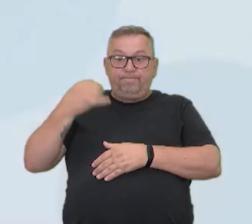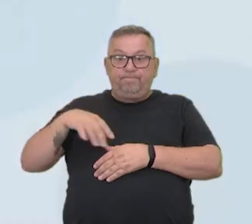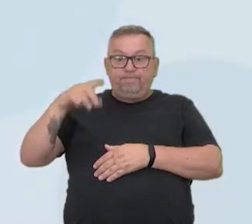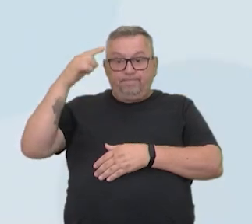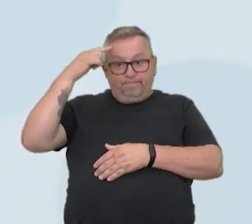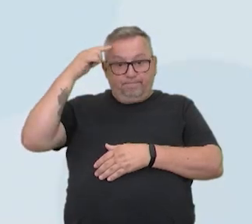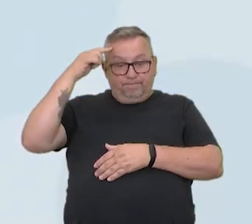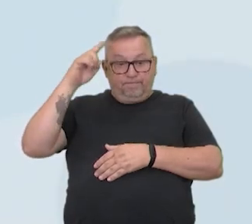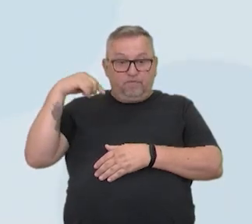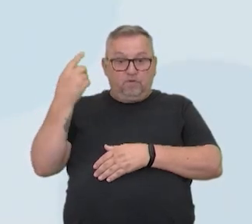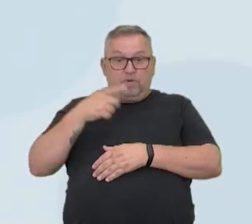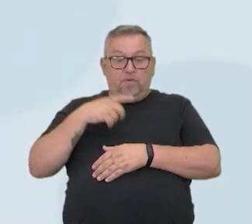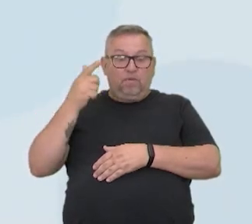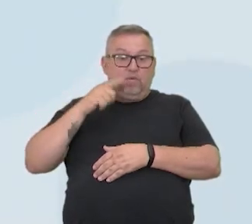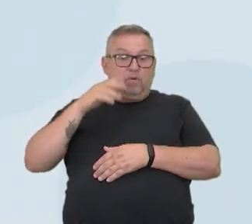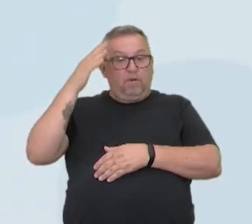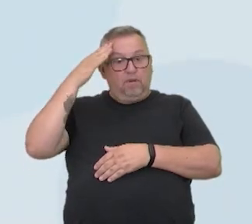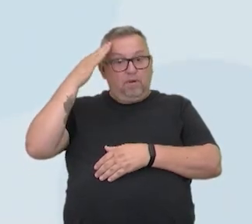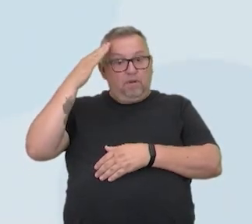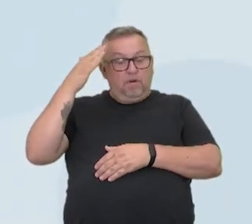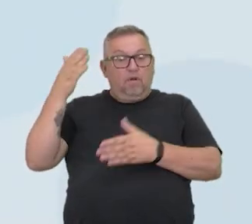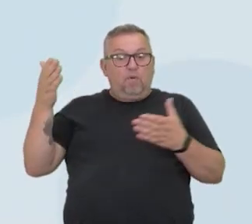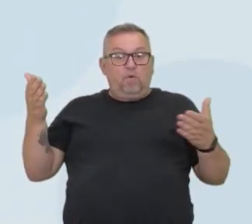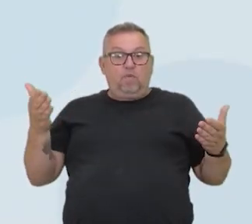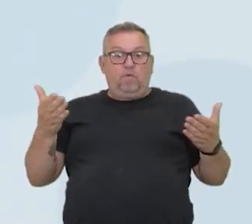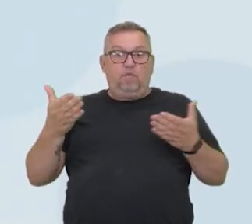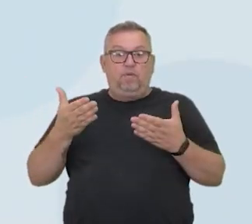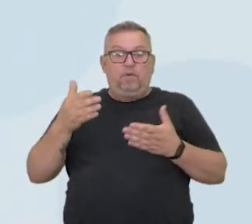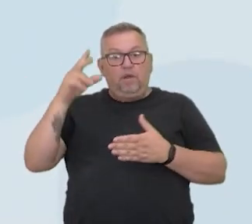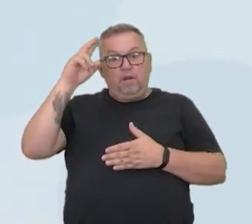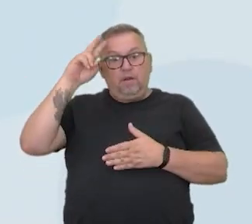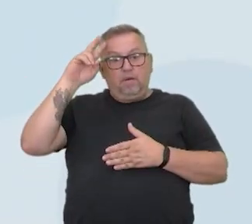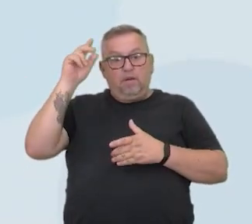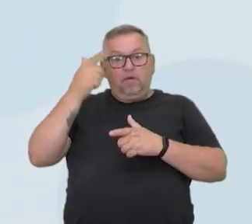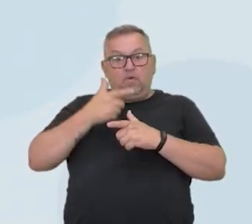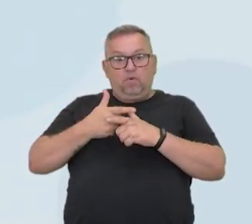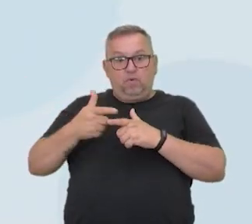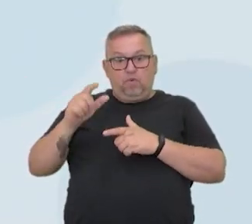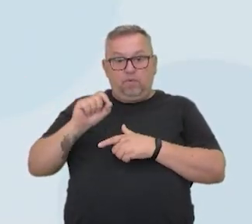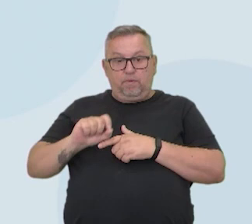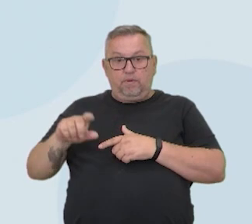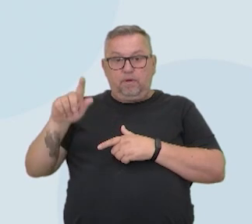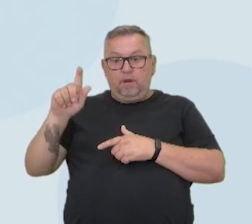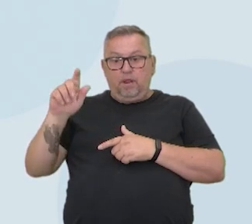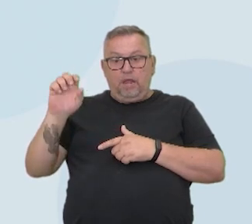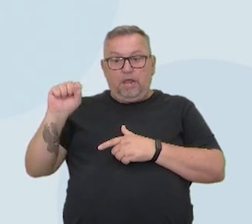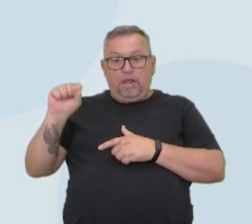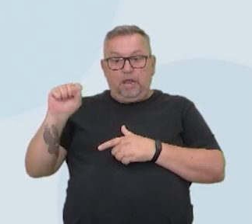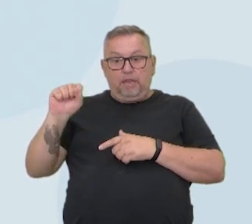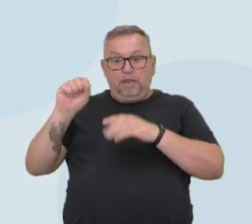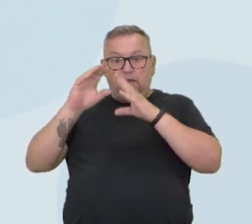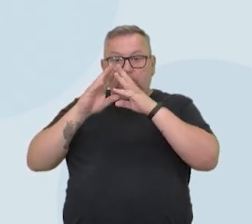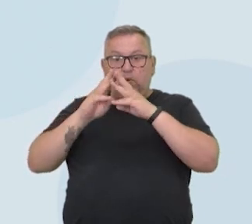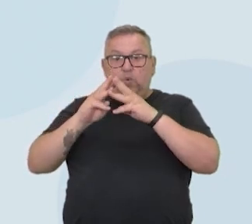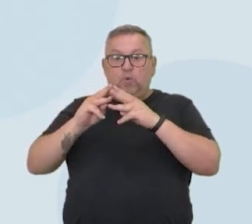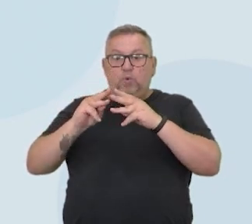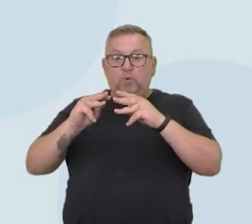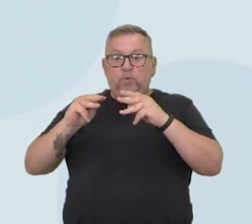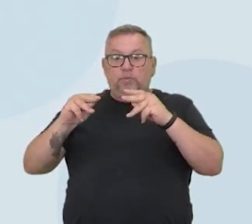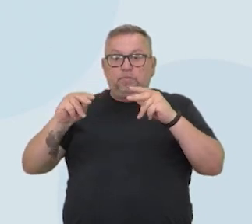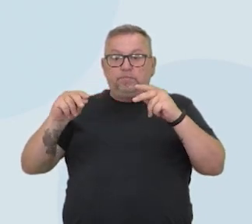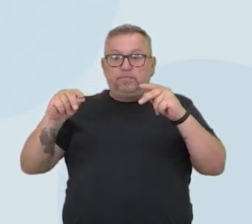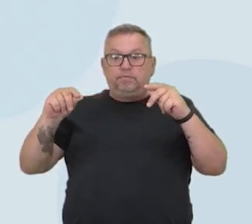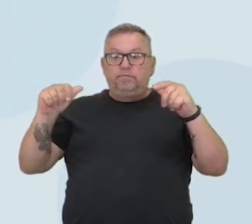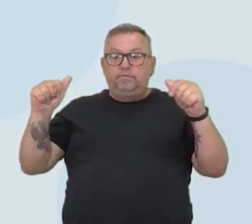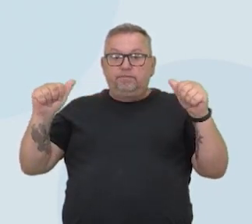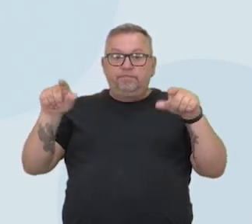gente precisa para entender melhor a nossa aula de hoje, lembrar sempre sobre a questão dos gases, a solubilidade dos